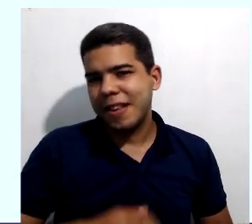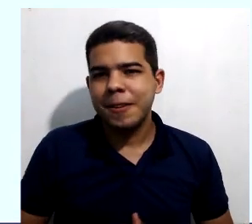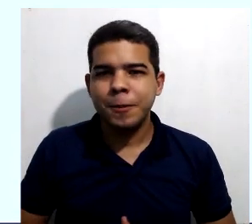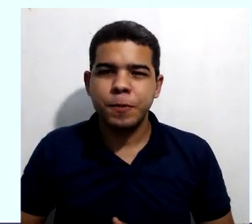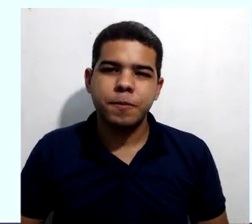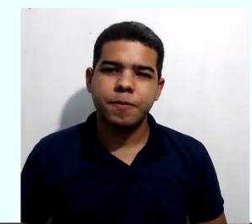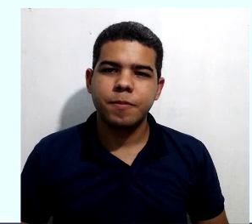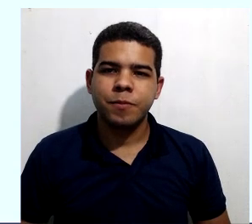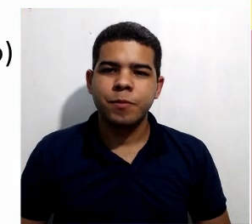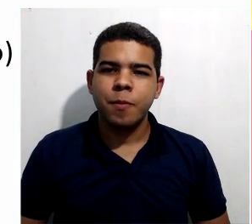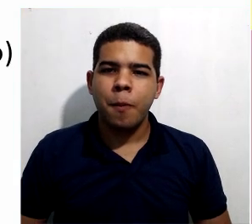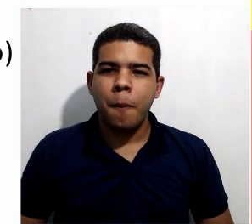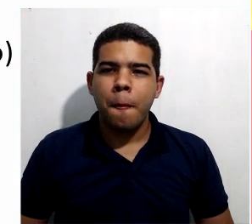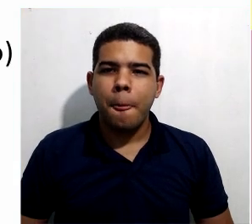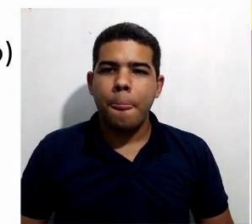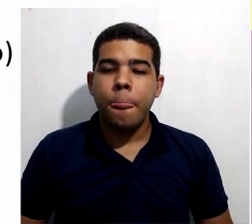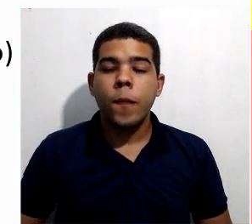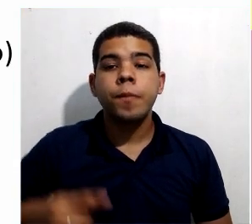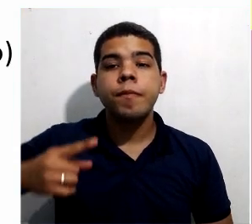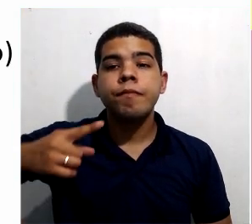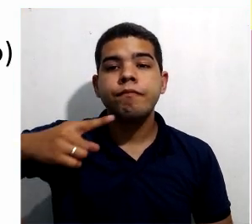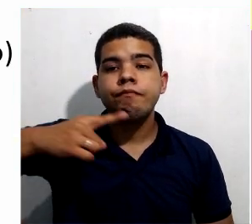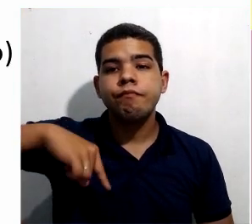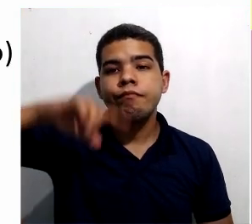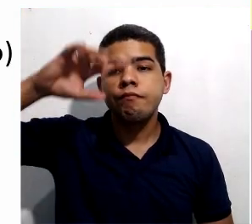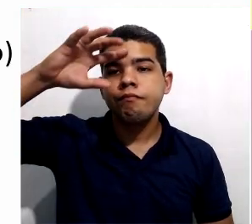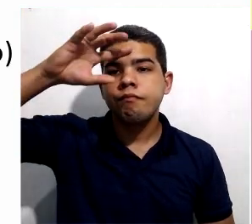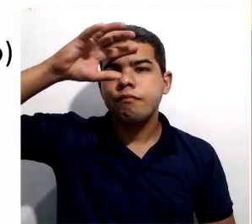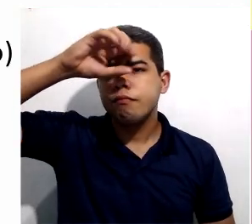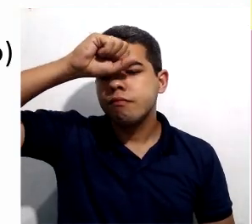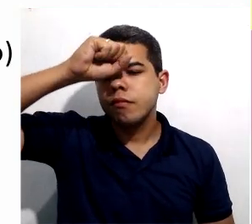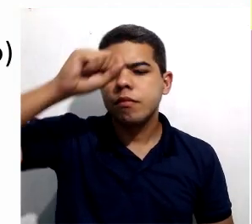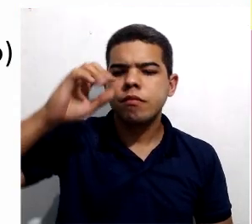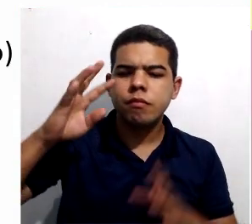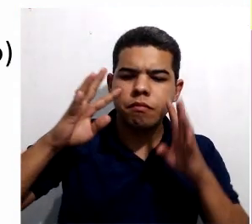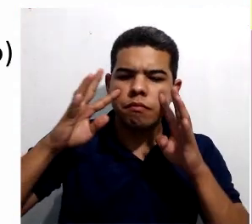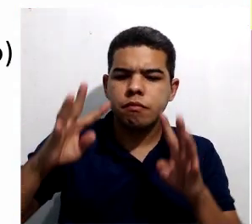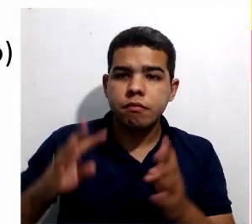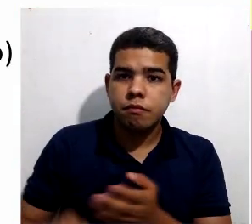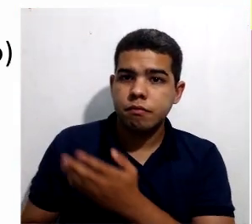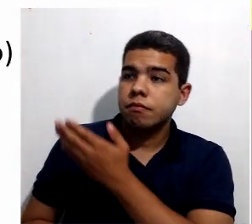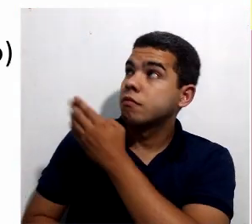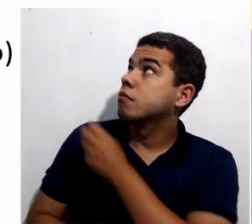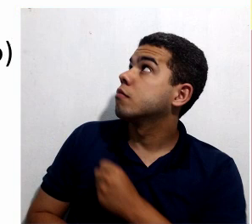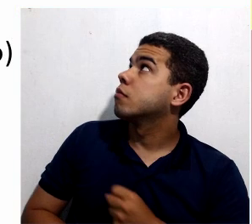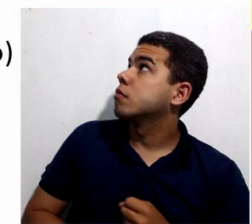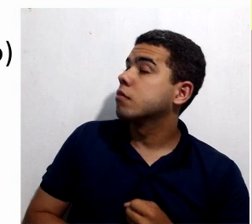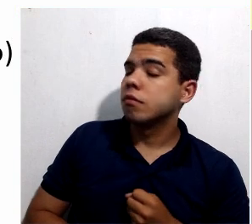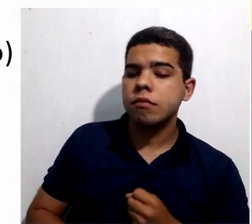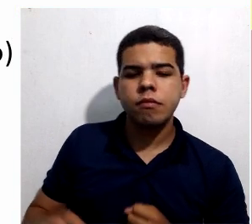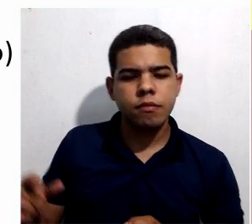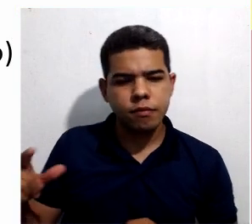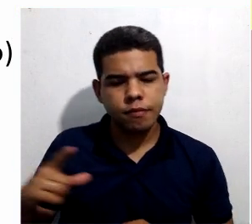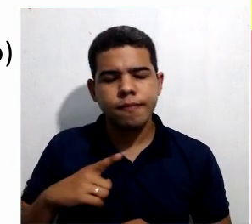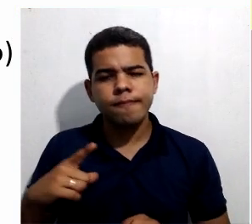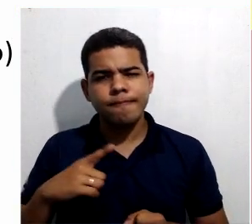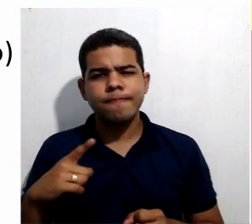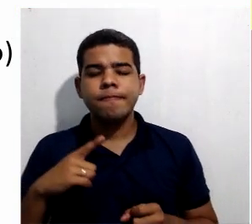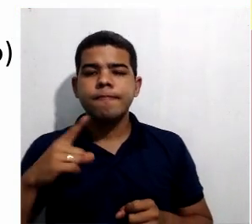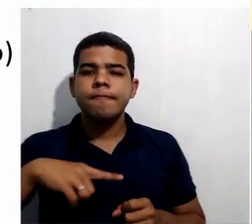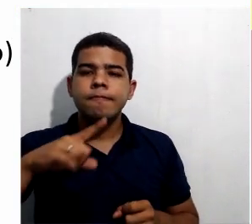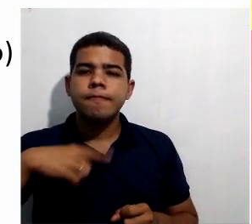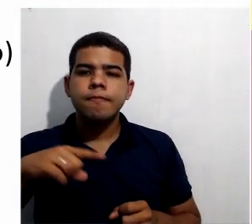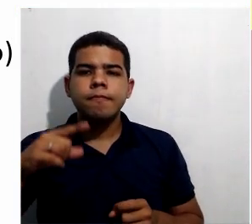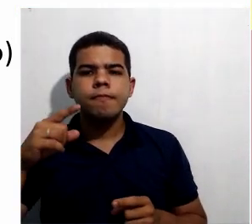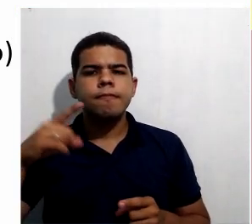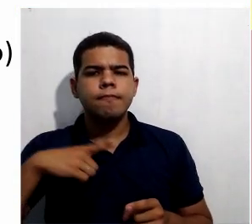ok? Vamos lá. Vamos observar aqui, primeiramente, algumas sequências. Daí, já vamos